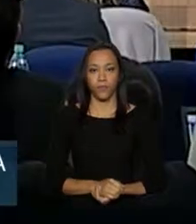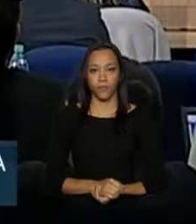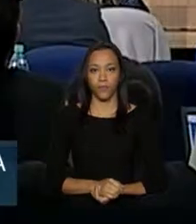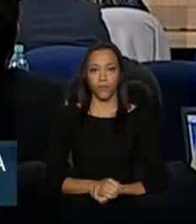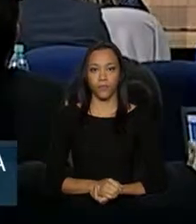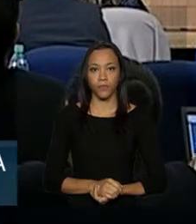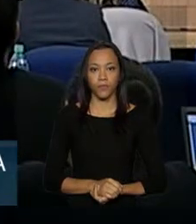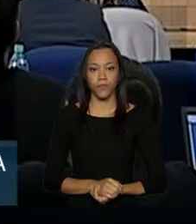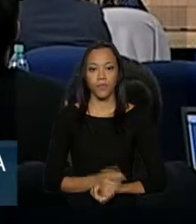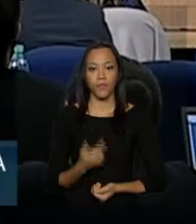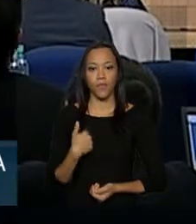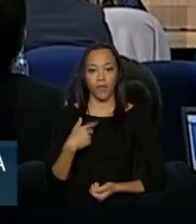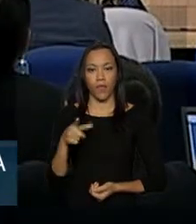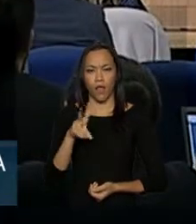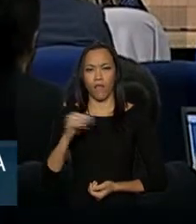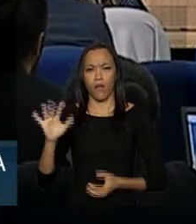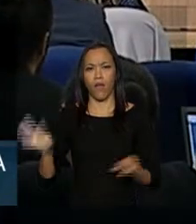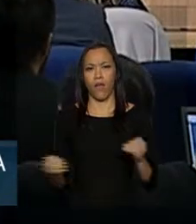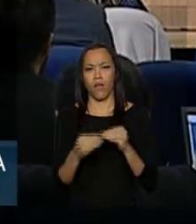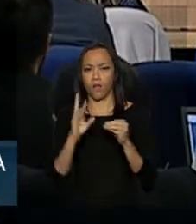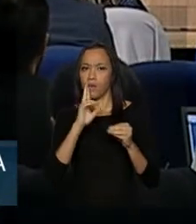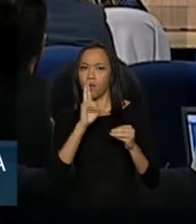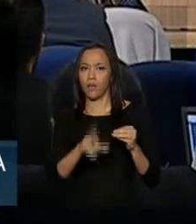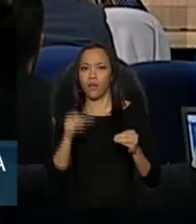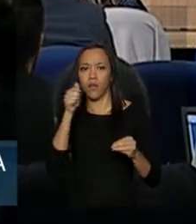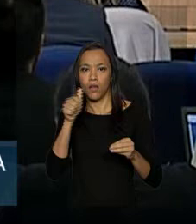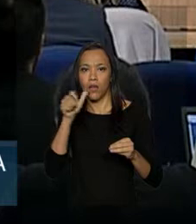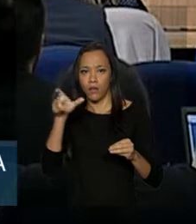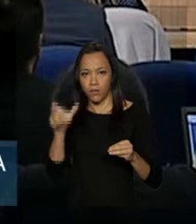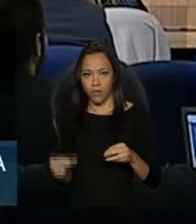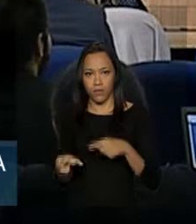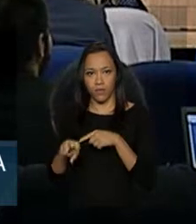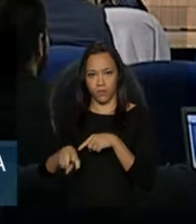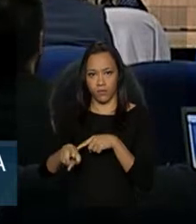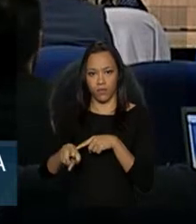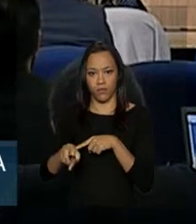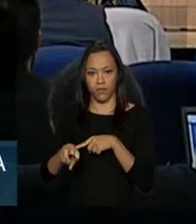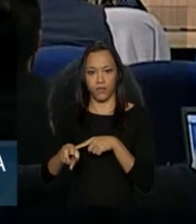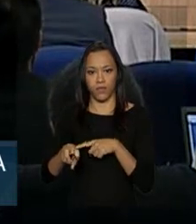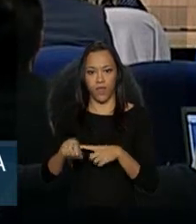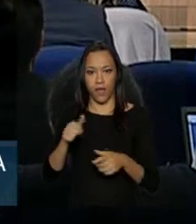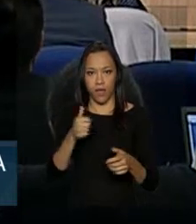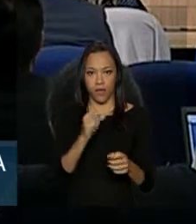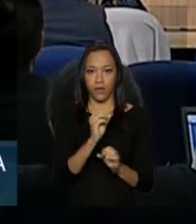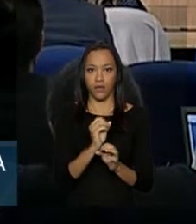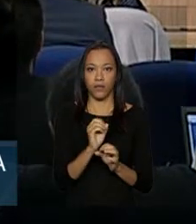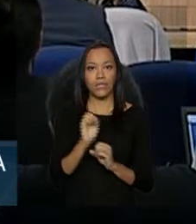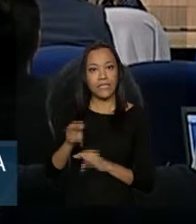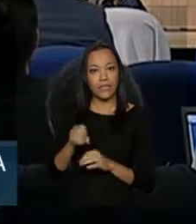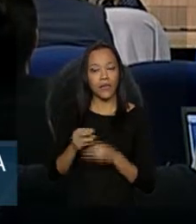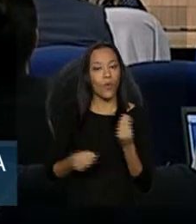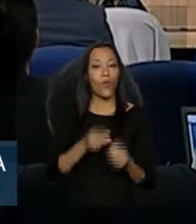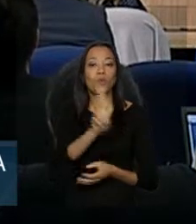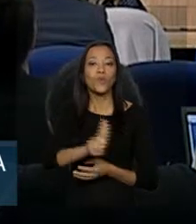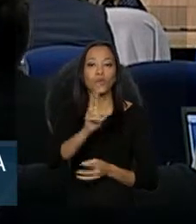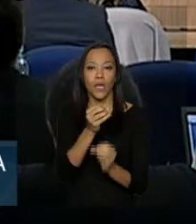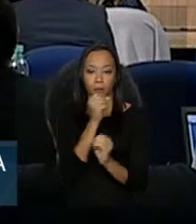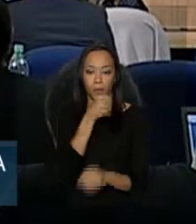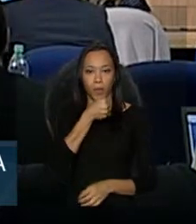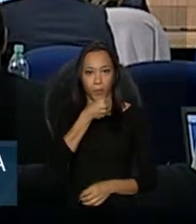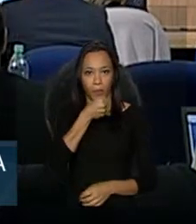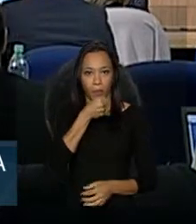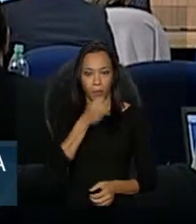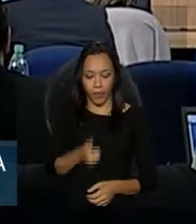Claro. Deixa só, a Carla vai complementar a minha resposta. Você tem que apertar e virar à esquerda, mantendo o dedinho apertado.